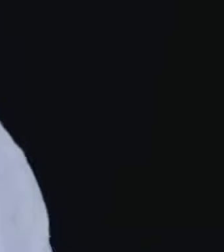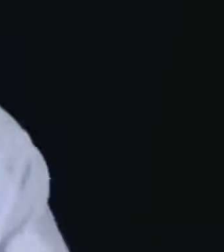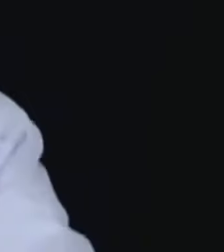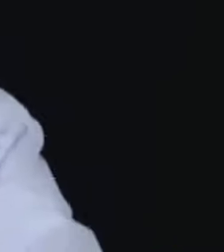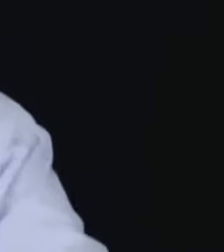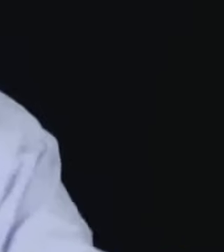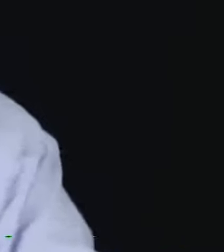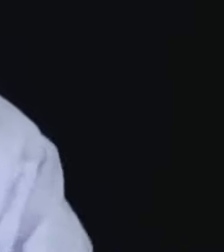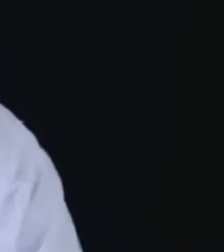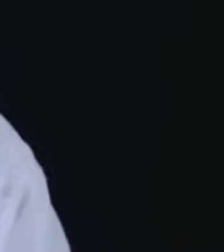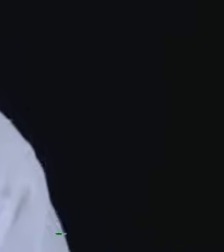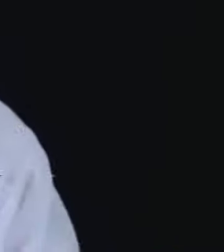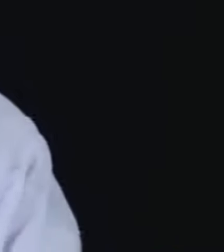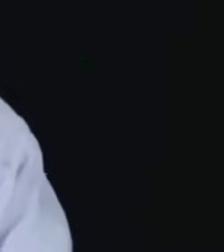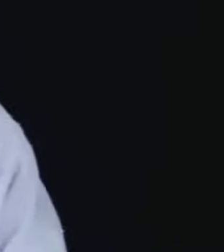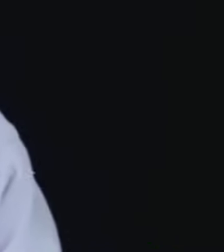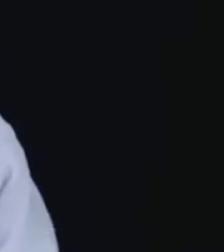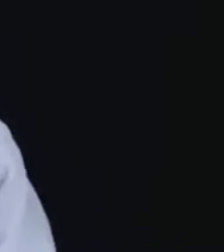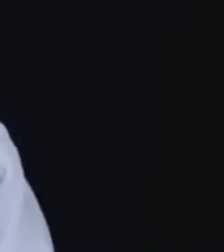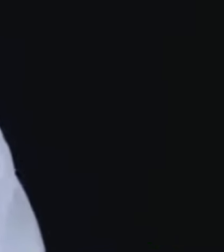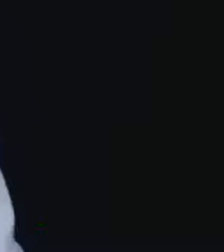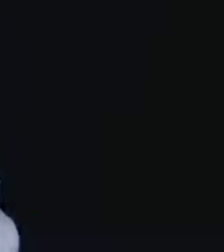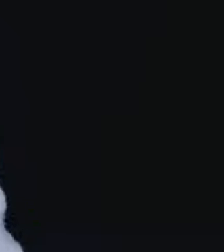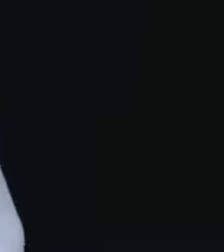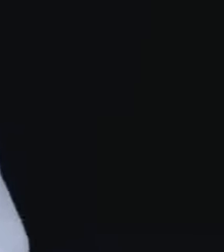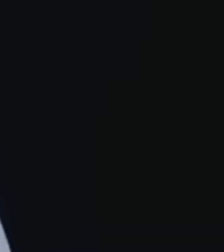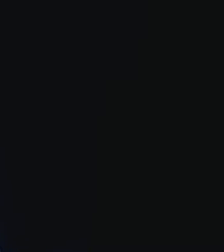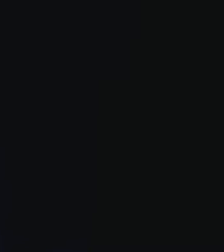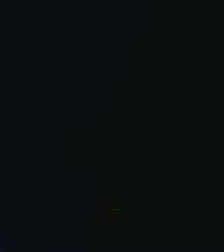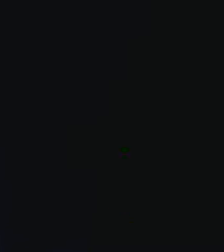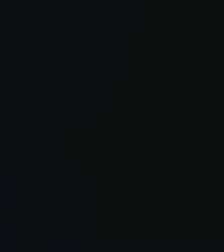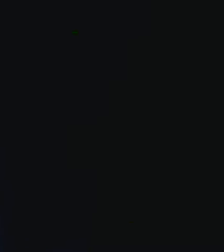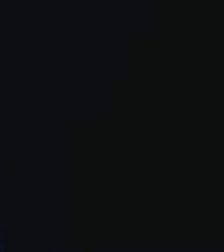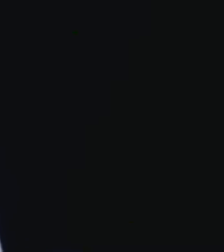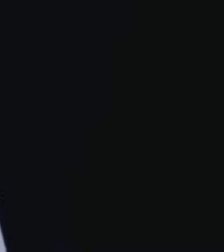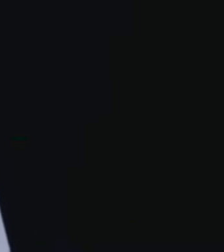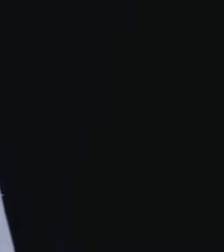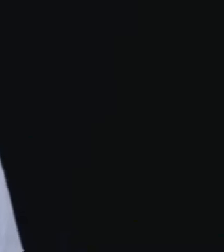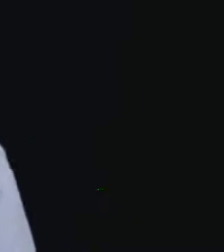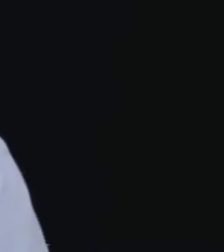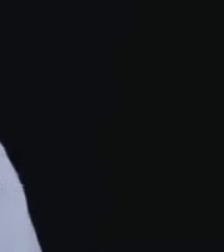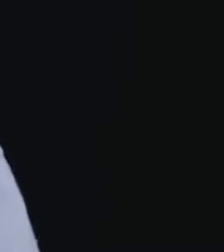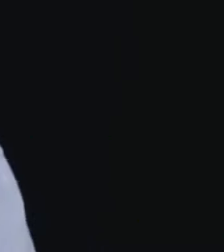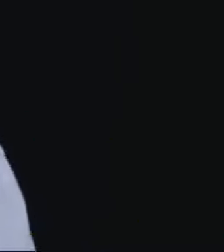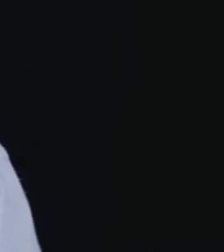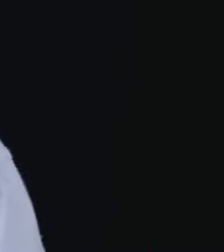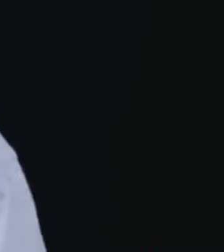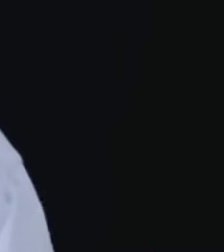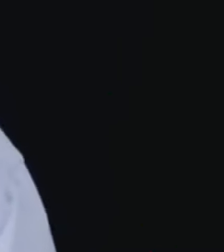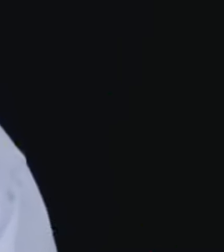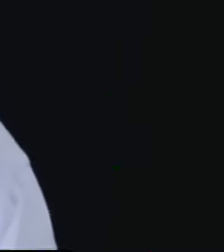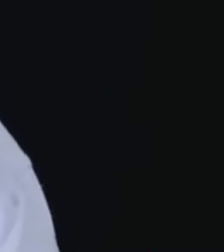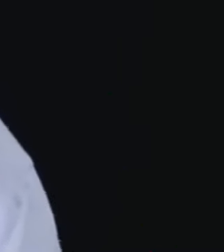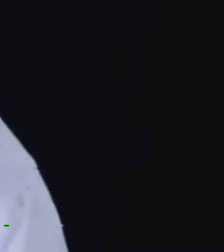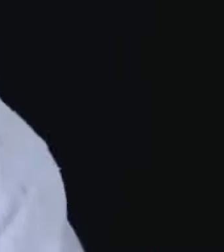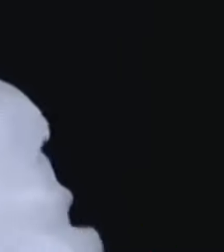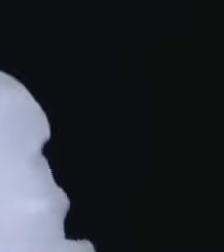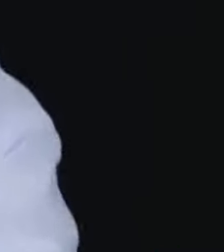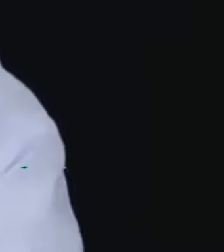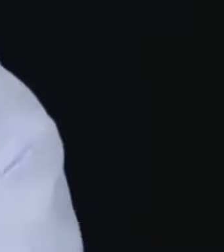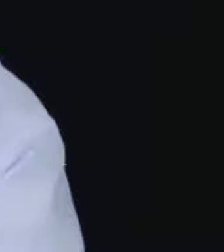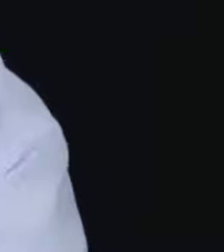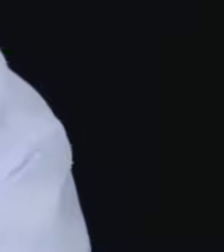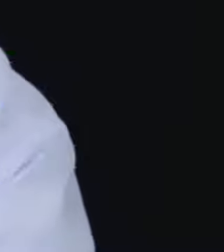simplesmente escondem a mediocridade e o vazio de vossas almas. Vós já estáis julgados